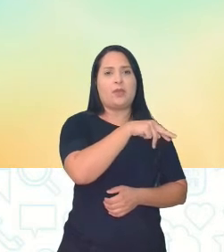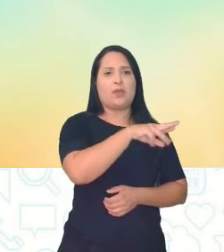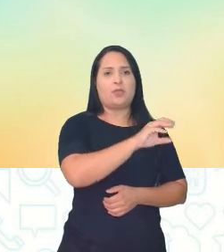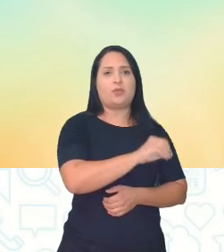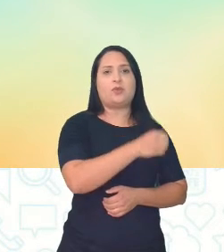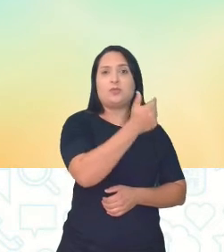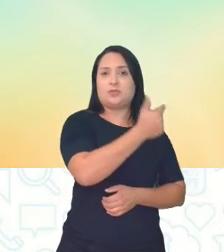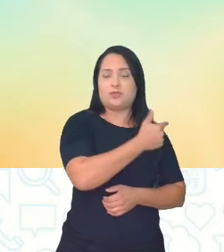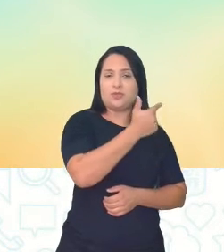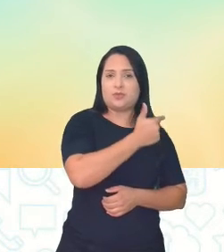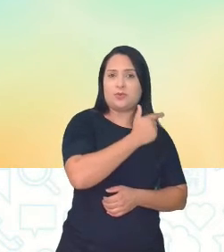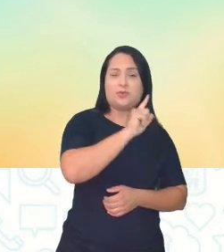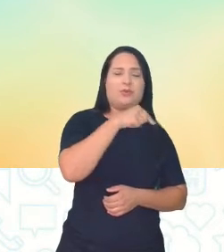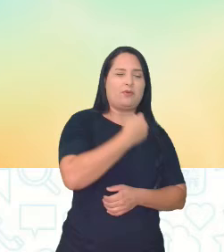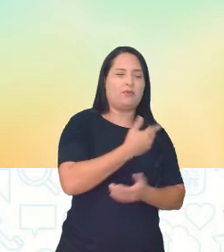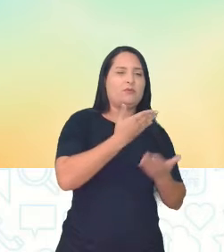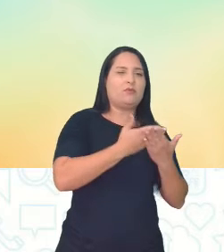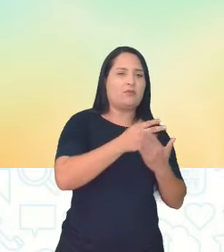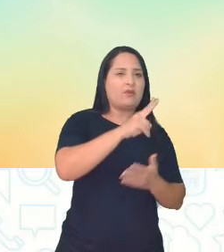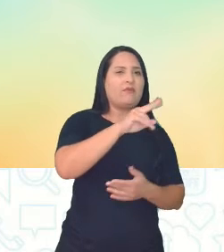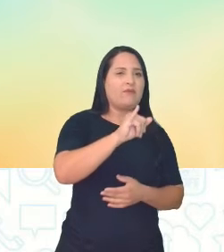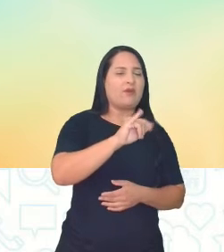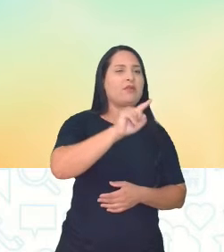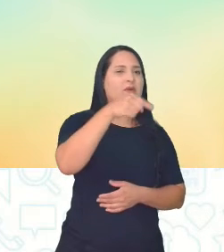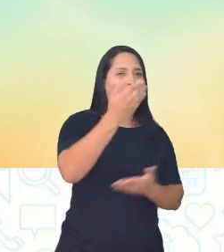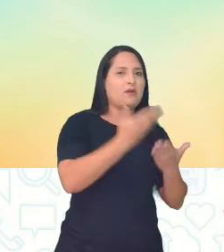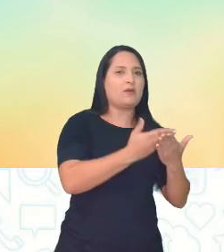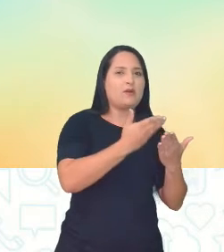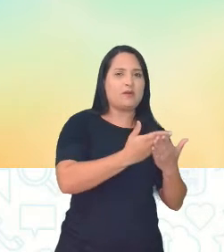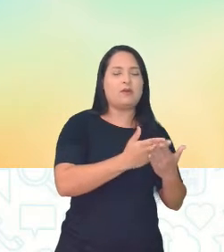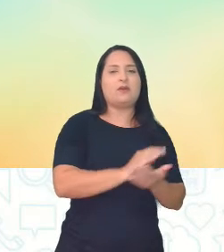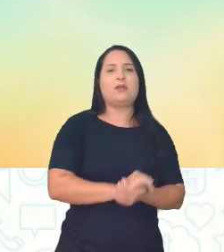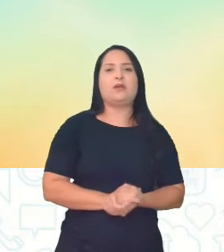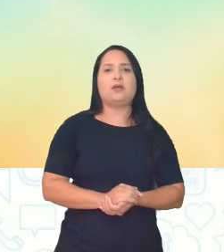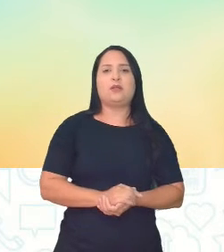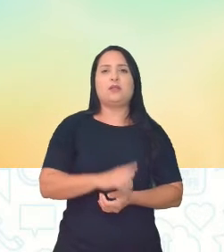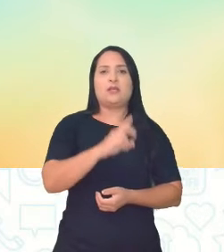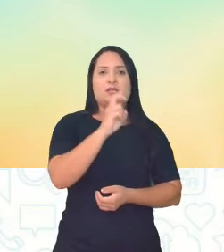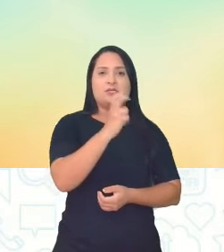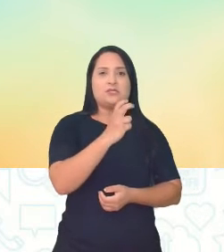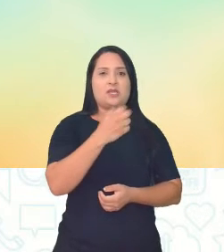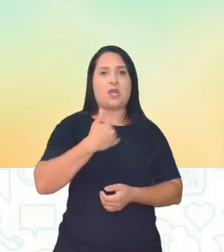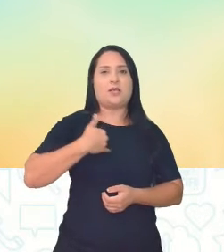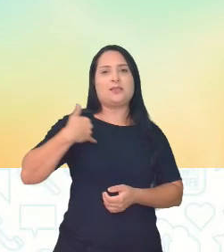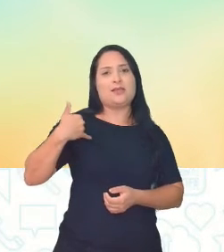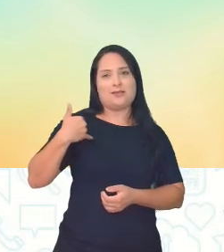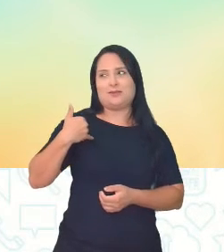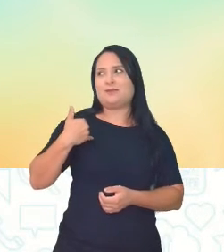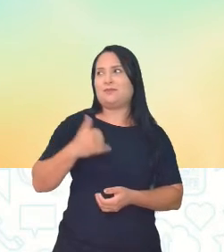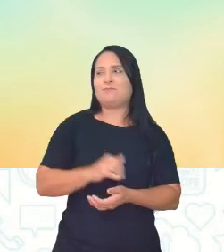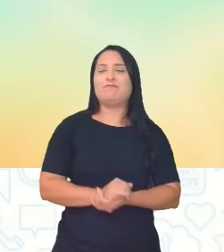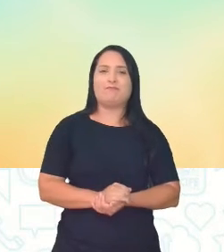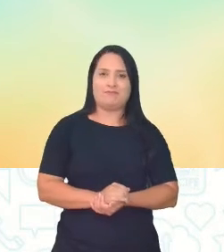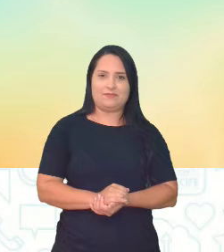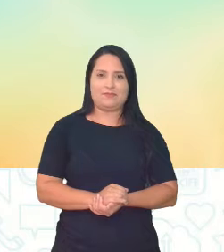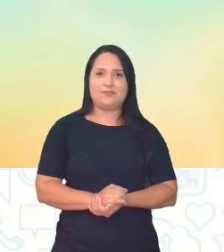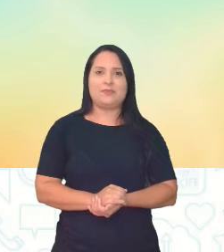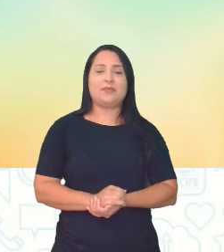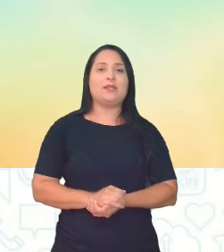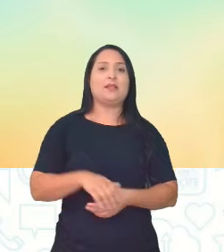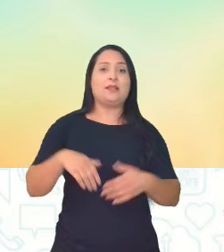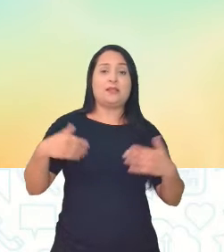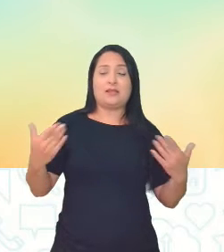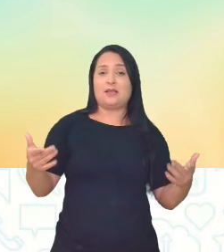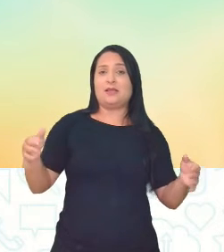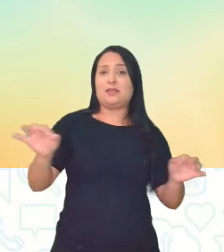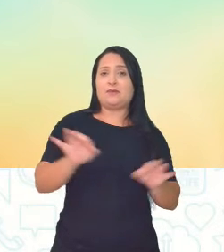histórias que a gente vai ver em próximas aulas, certo? Que se encontra, então, com 5 anos de idade. Olha só. E assim